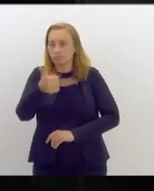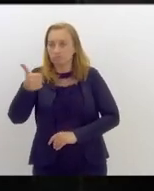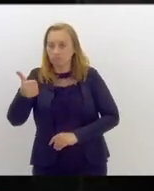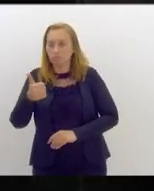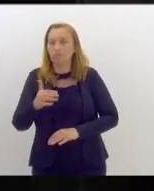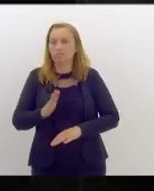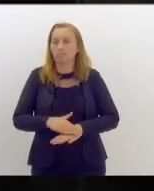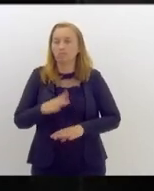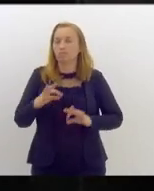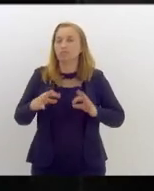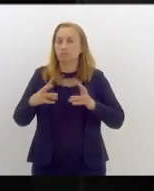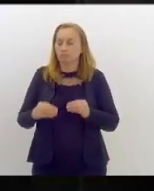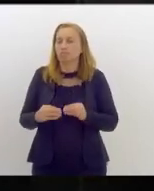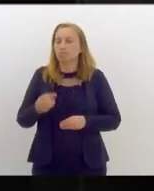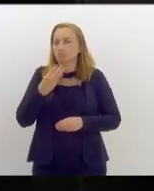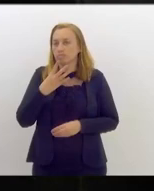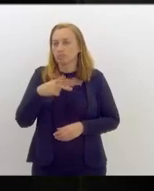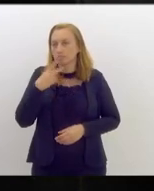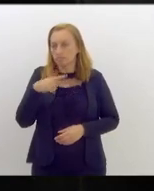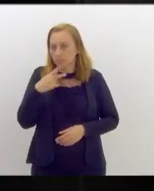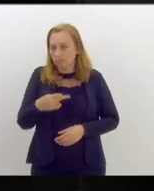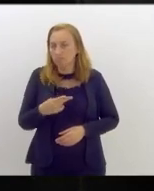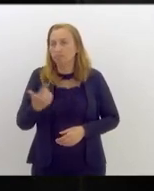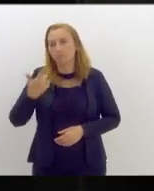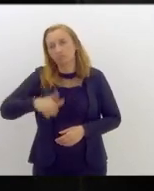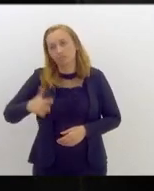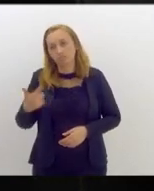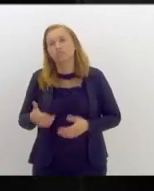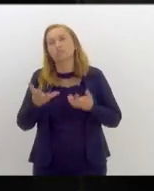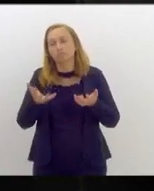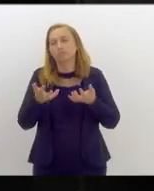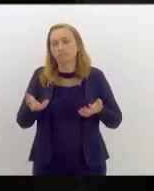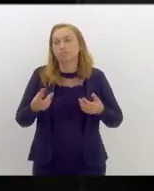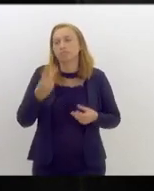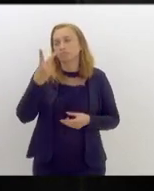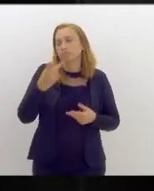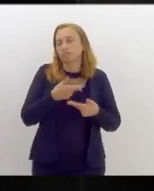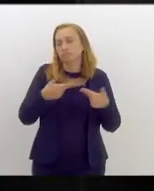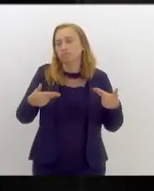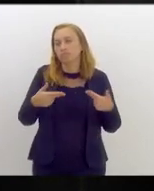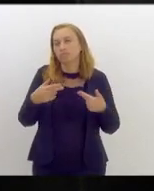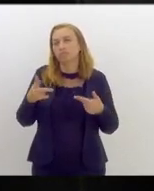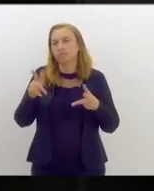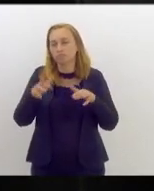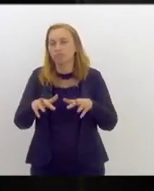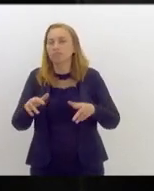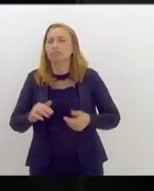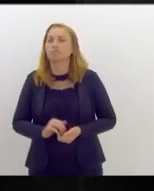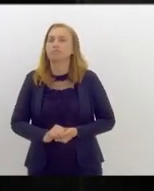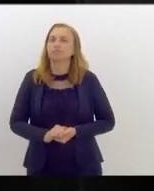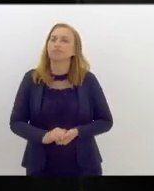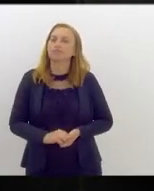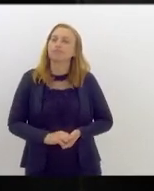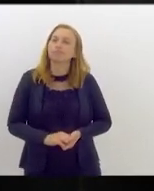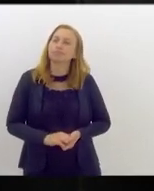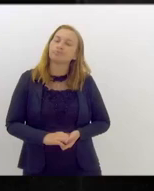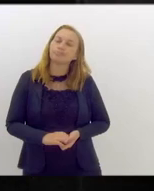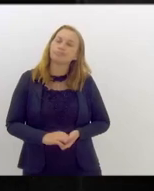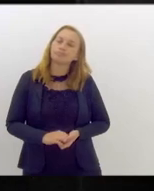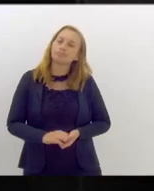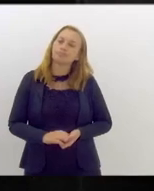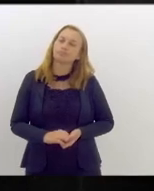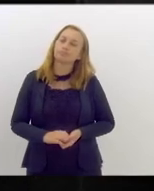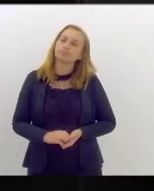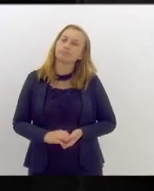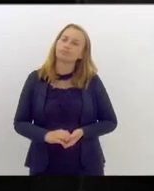é sempre bom destacar já falaram mas eu quero repetir são duas coisas diferentes que são devidas